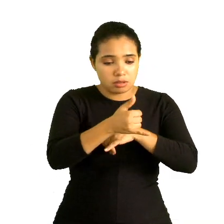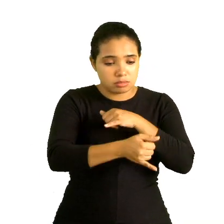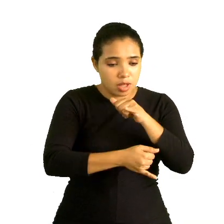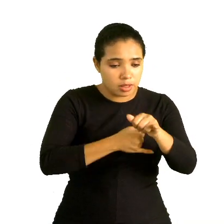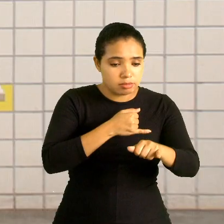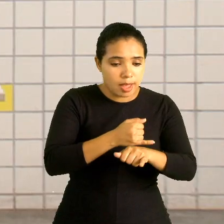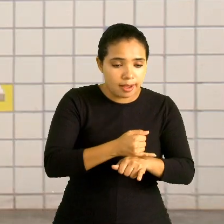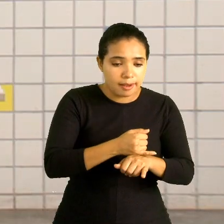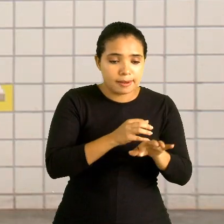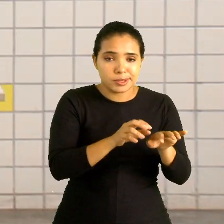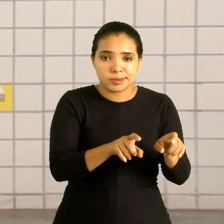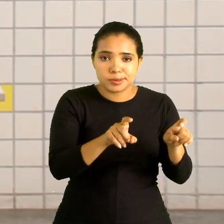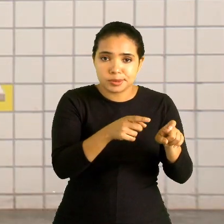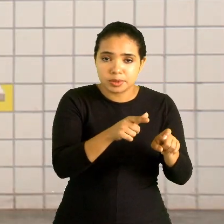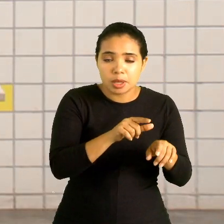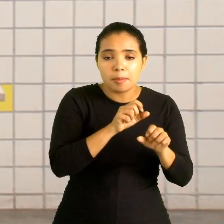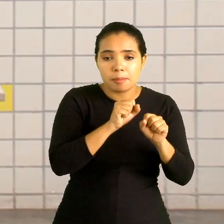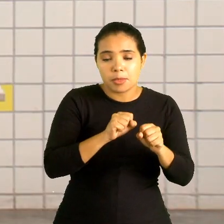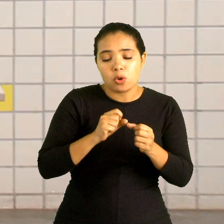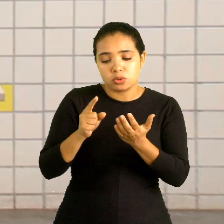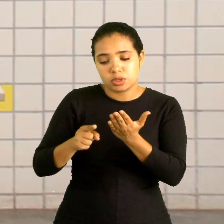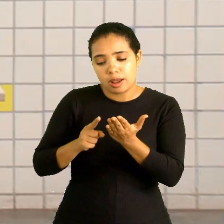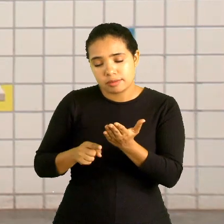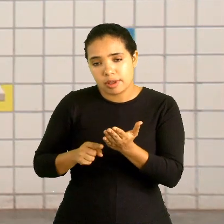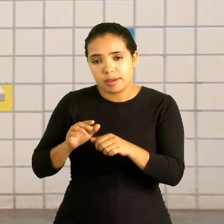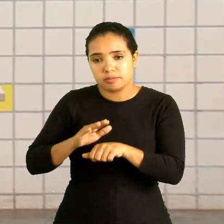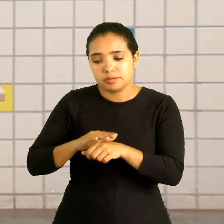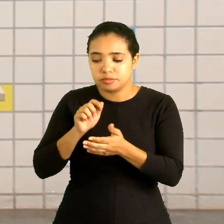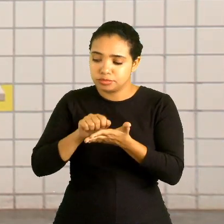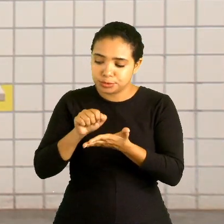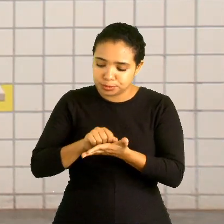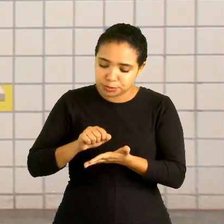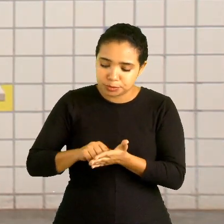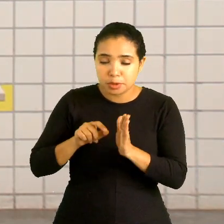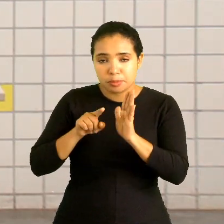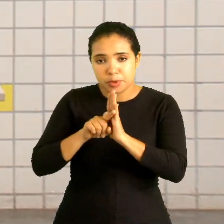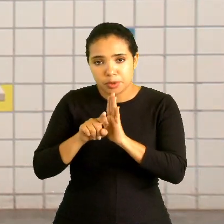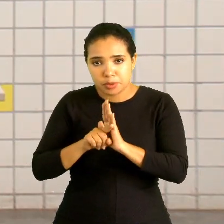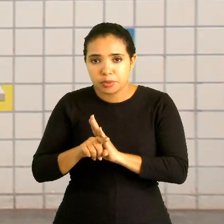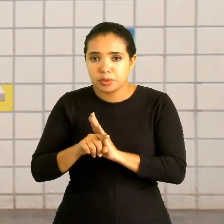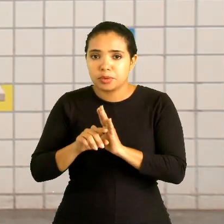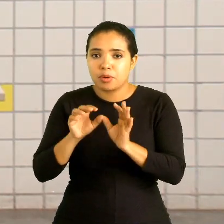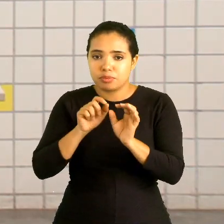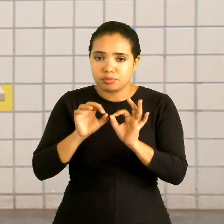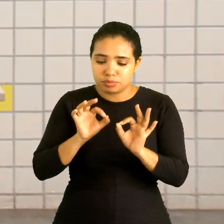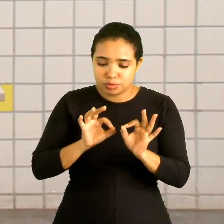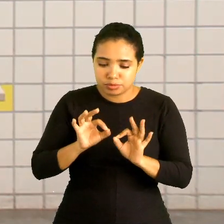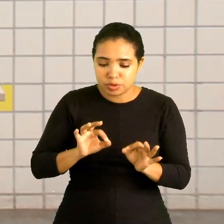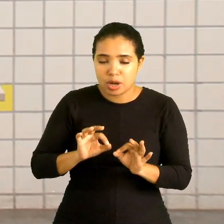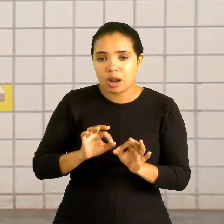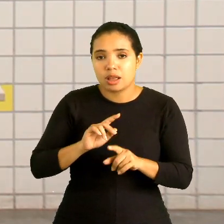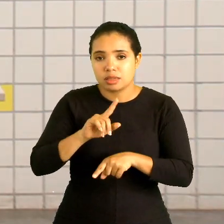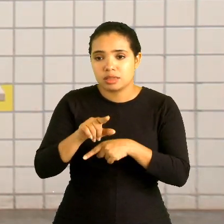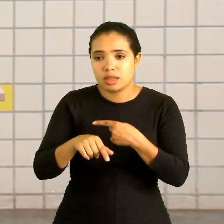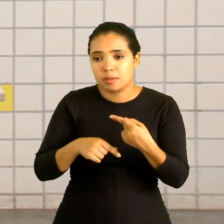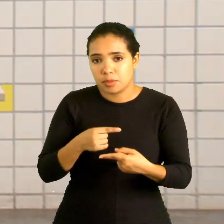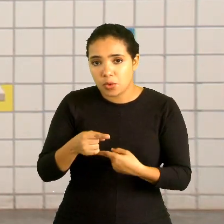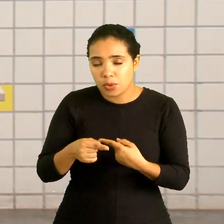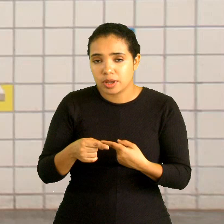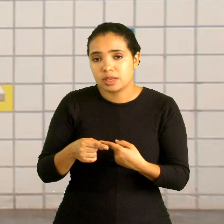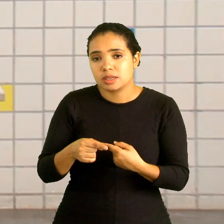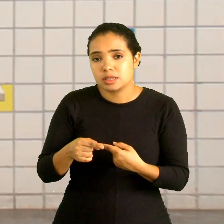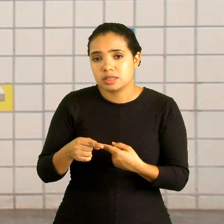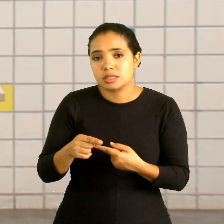recursos tecnológicos pode utilizar o caderno para fazer as perguntas, para anotar os roteiros e depois vocês façam